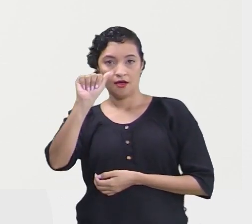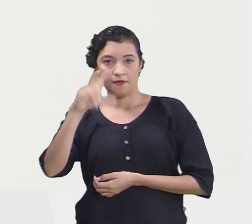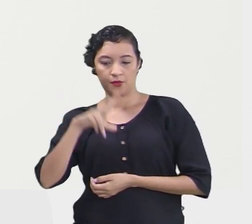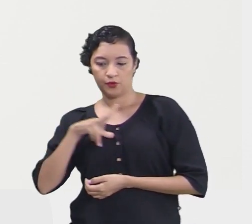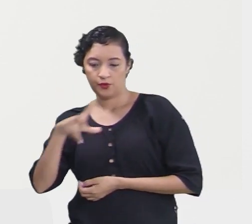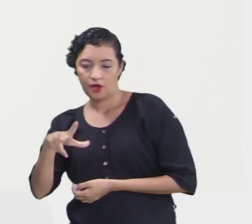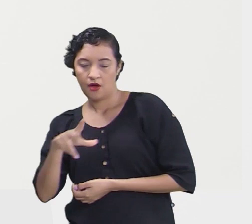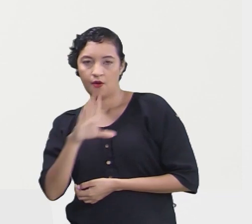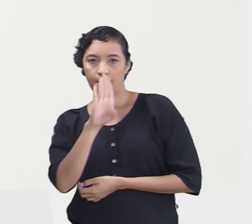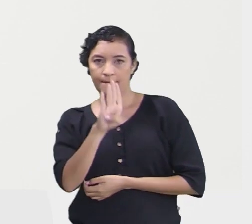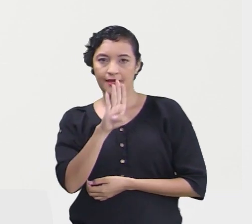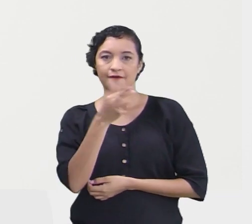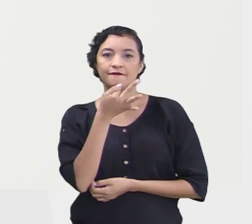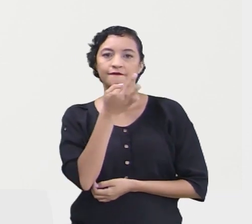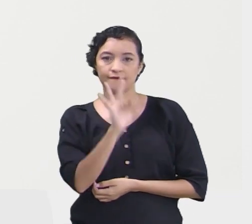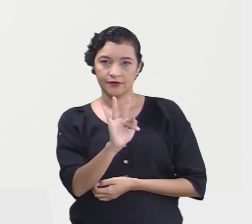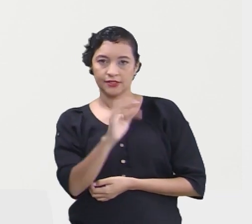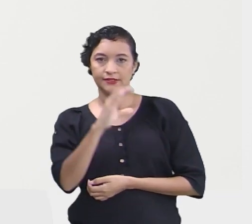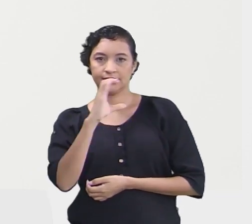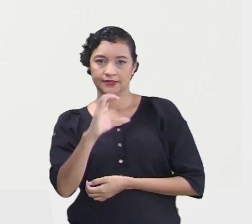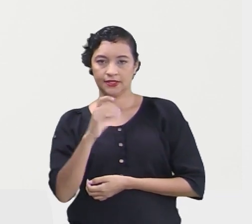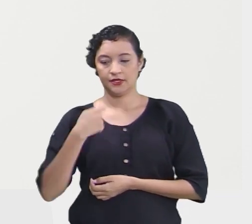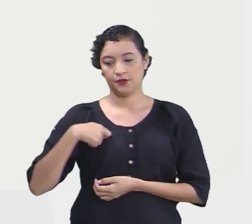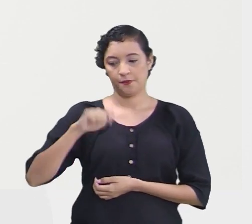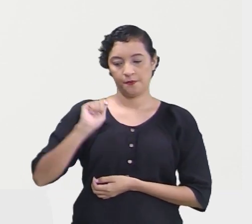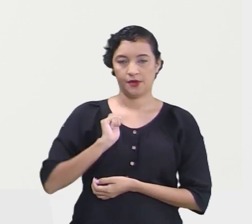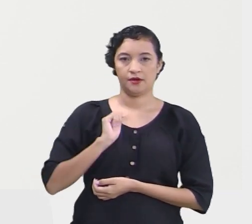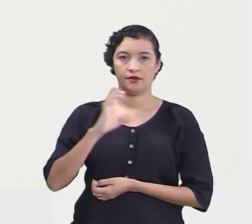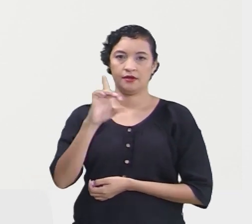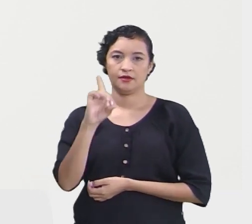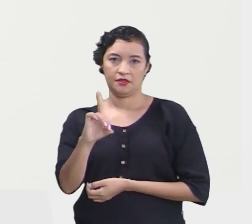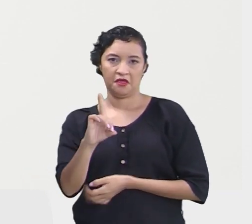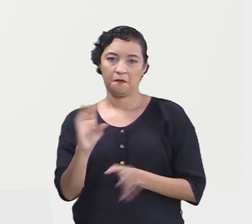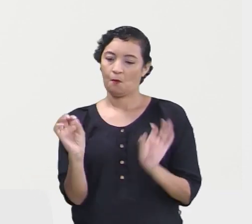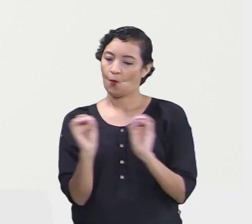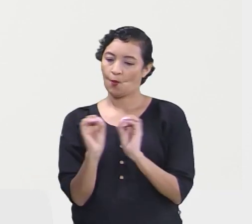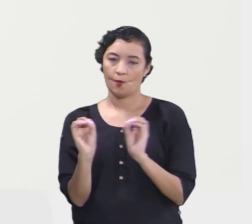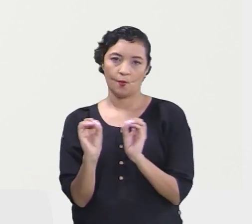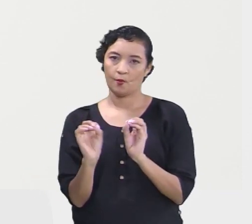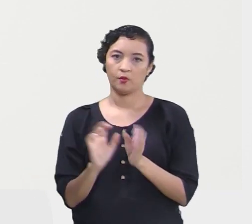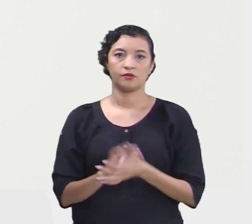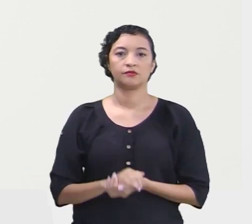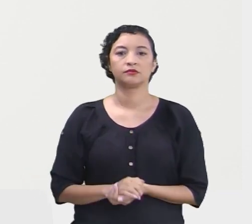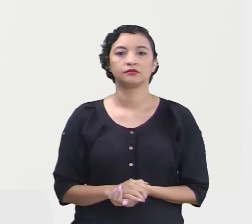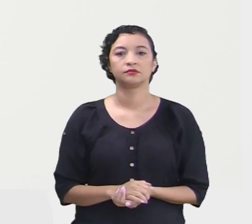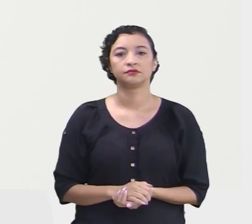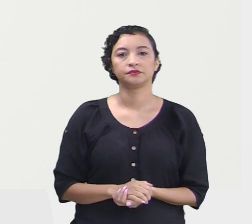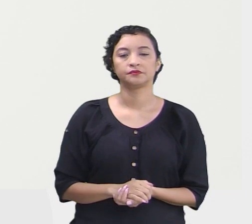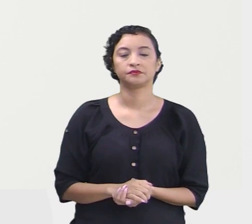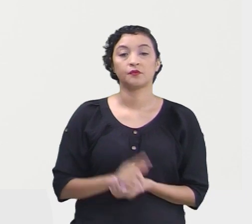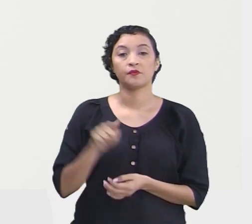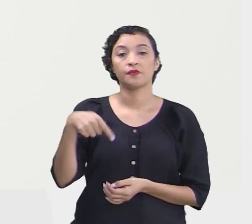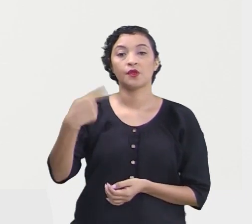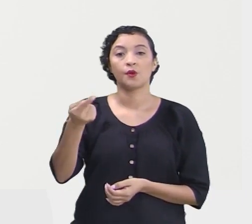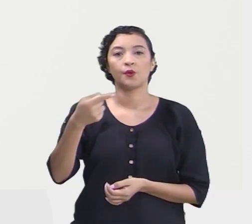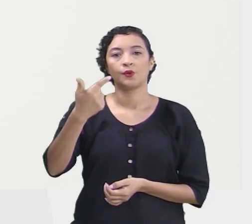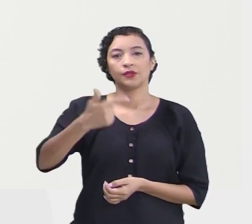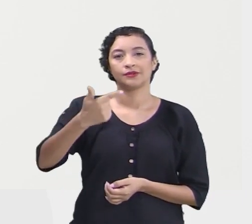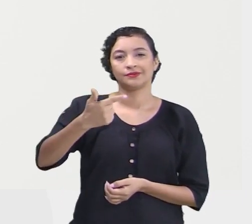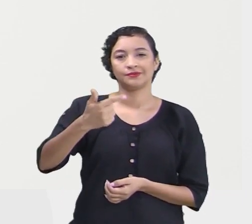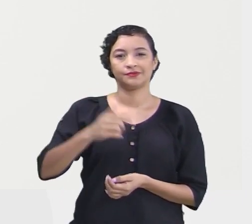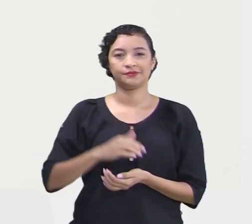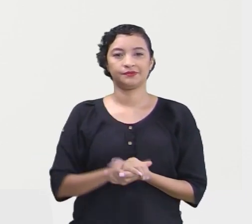B, França. C, Espanha. D, nenhuma das opções. Olha a próxima questão, fácil demais